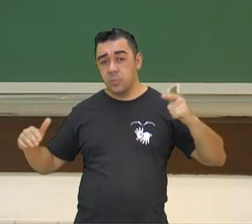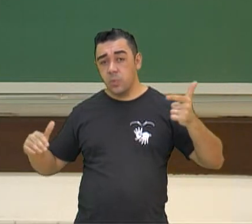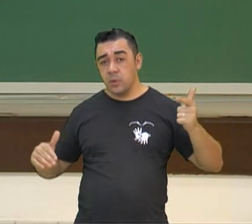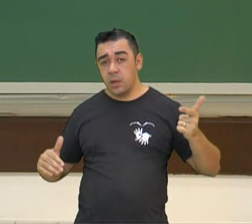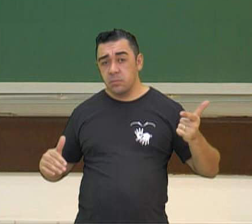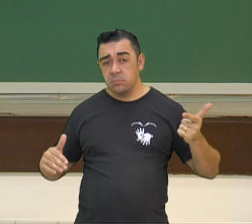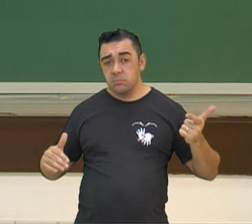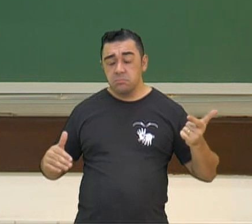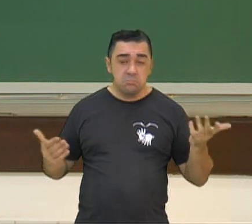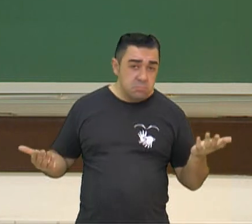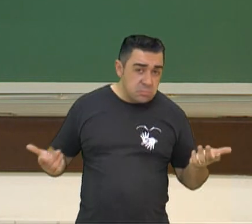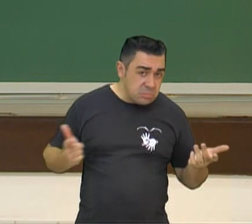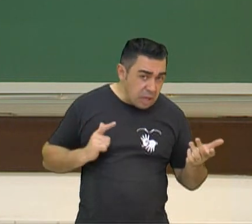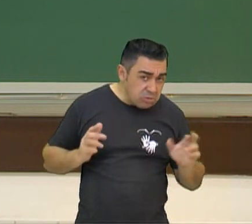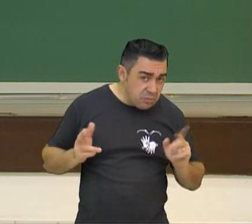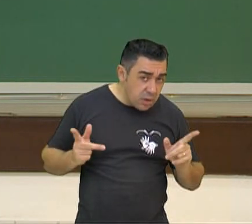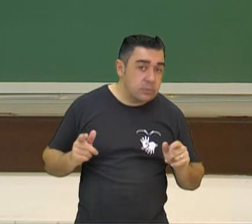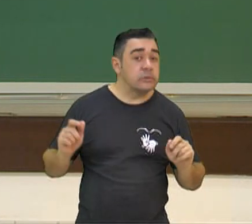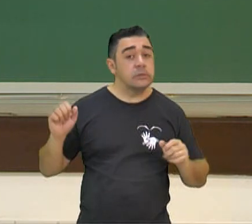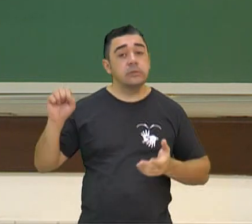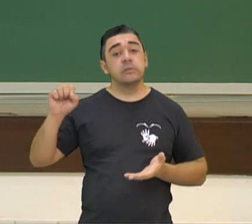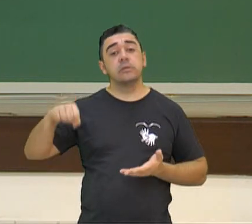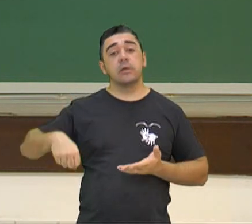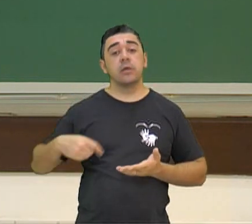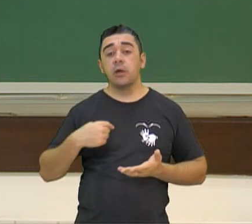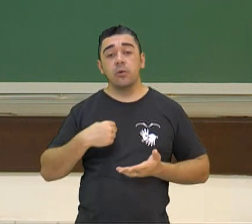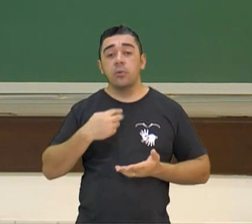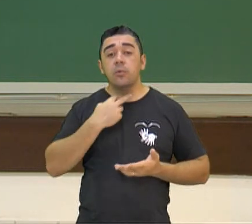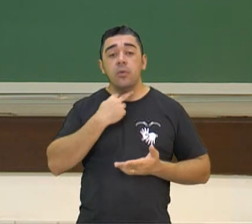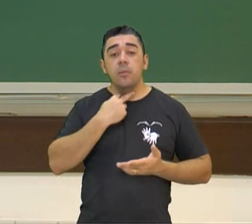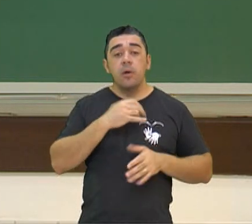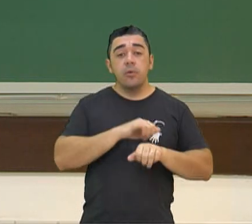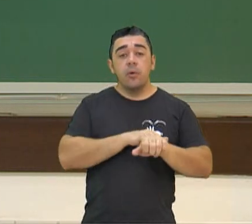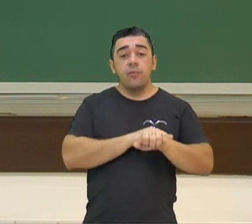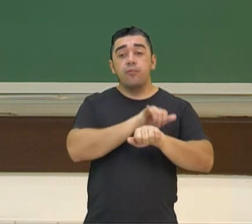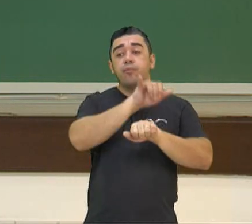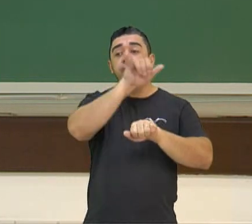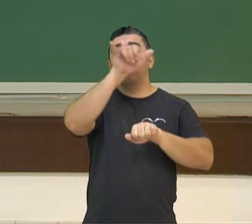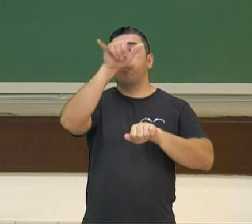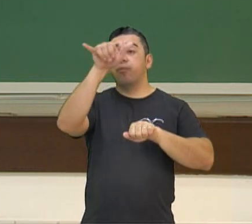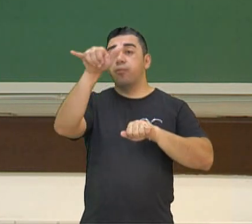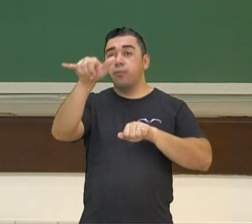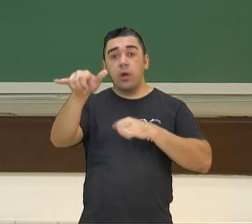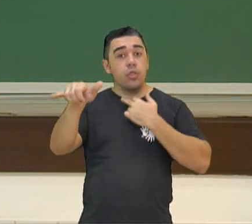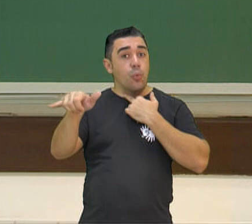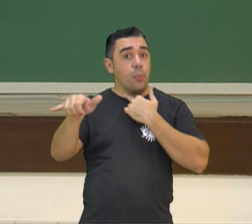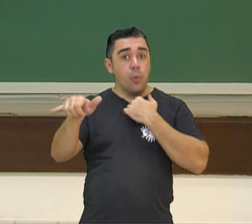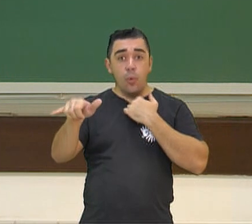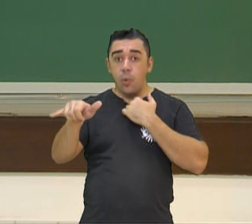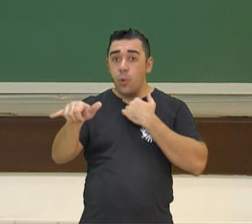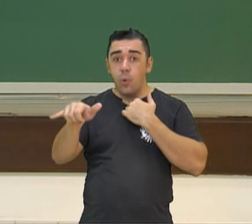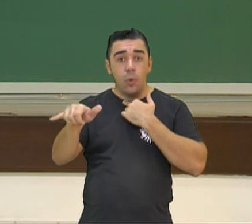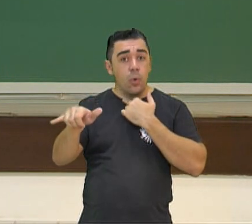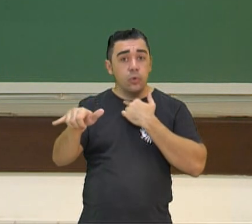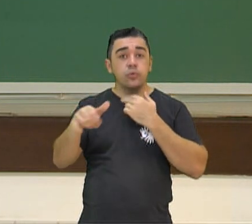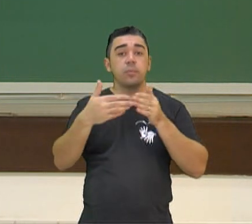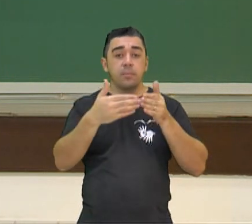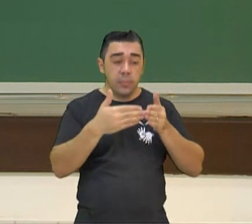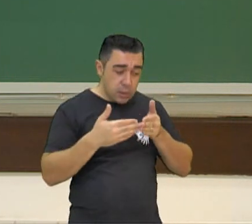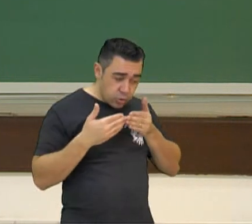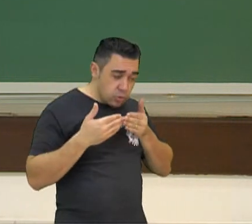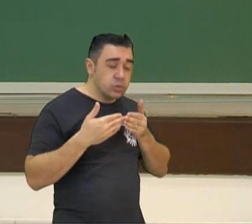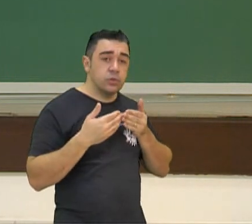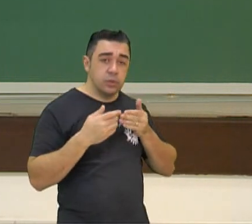faz diferença? Sim. Eu não posso passar voando por cima de um país sem autorização e nem usar o rio do país e assim por